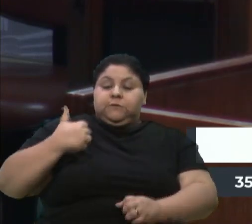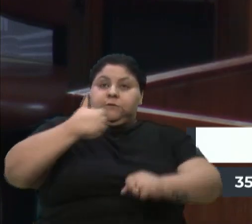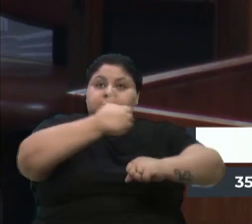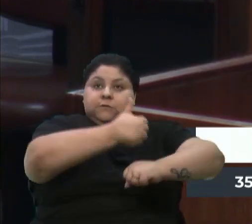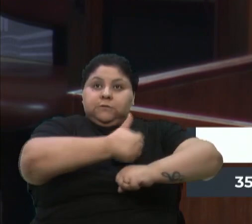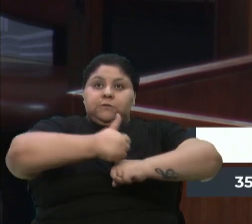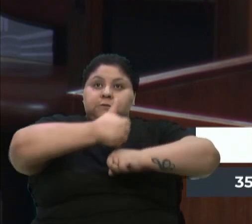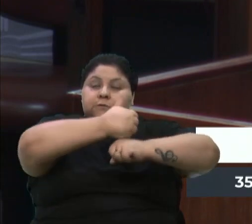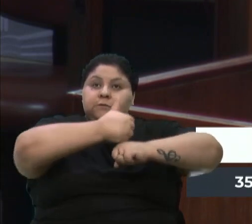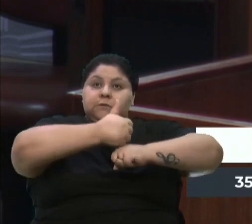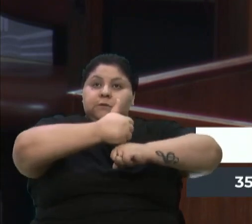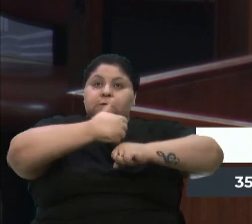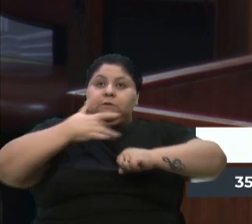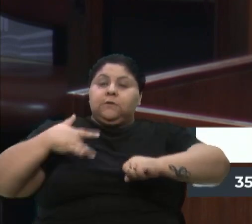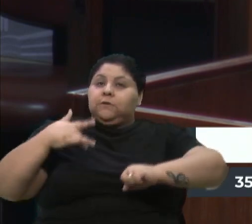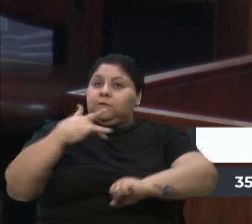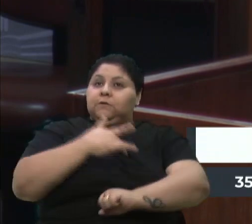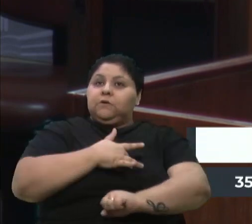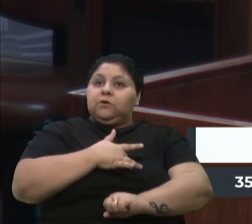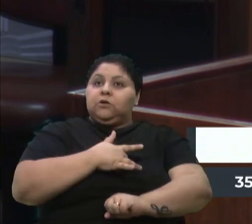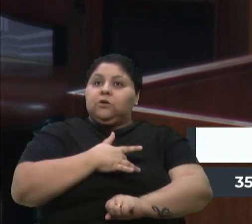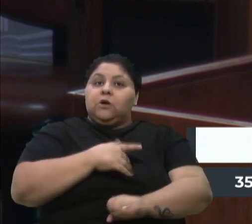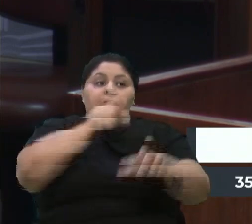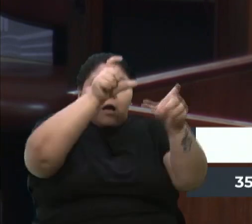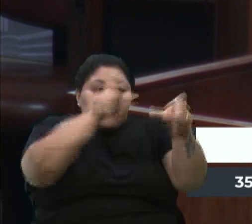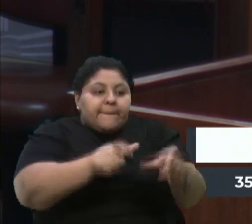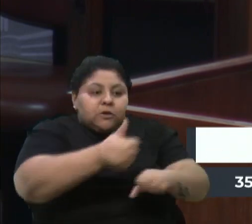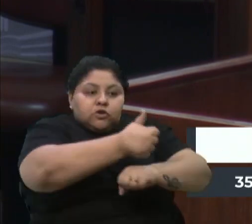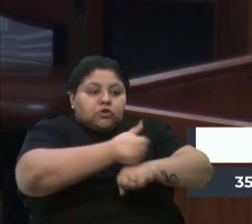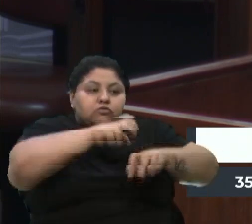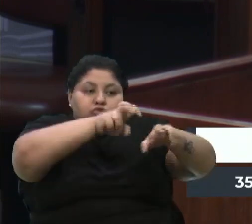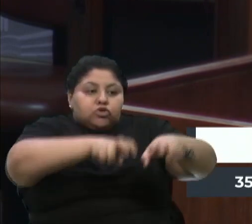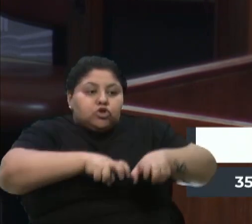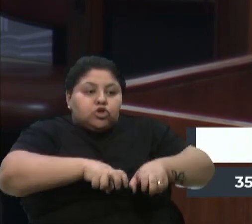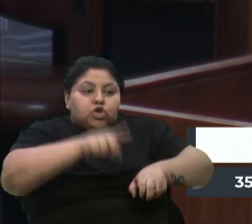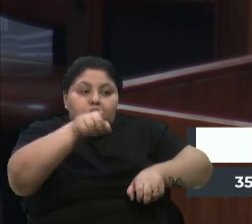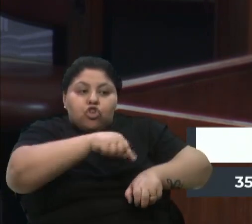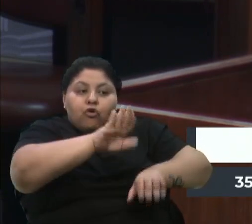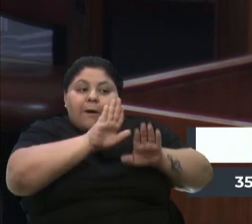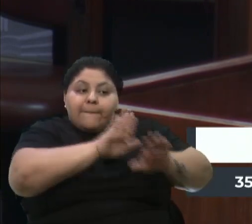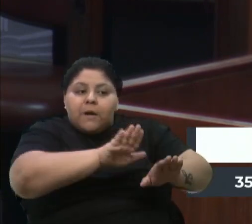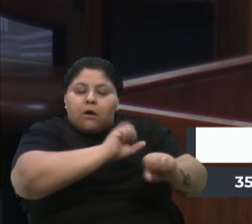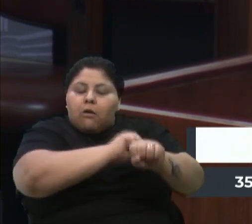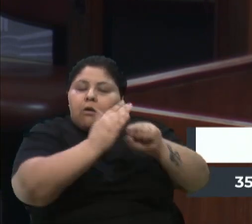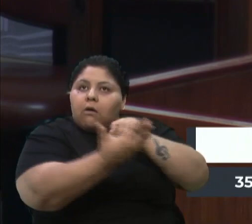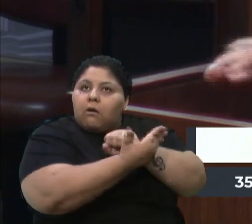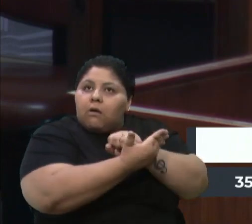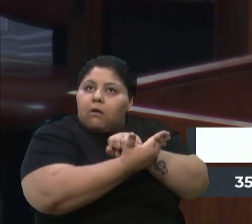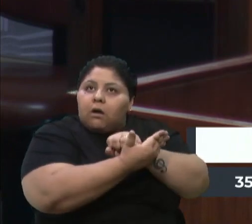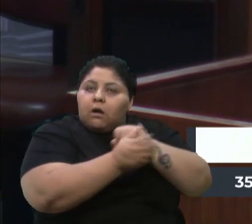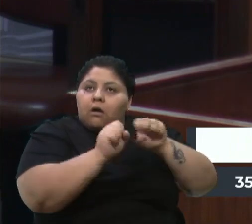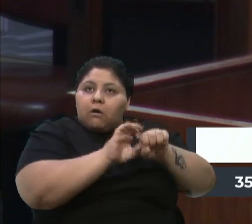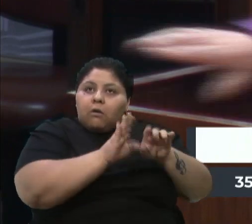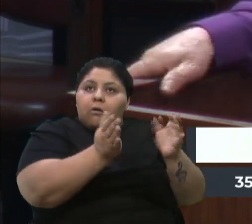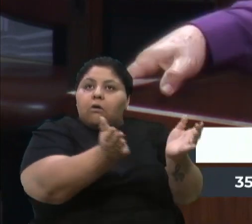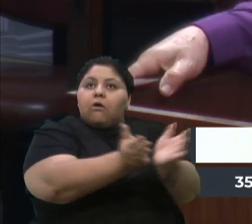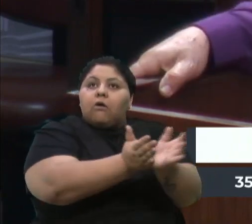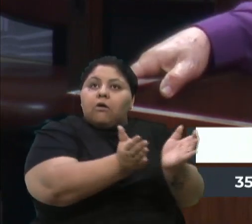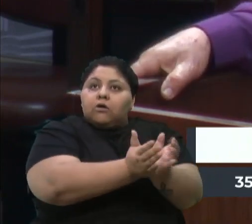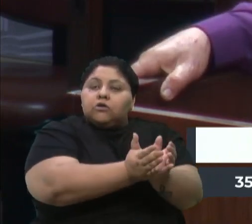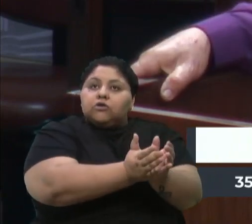saúde, vereadora Marissol. O colono nunca parou na pandemia. O que segurou o país em pé muitos anos é a